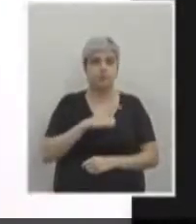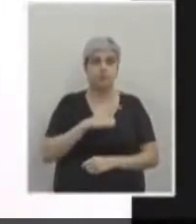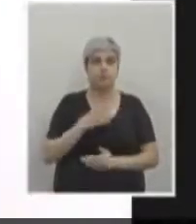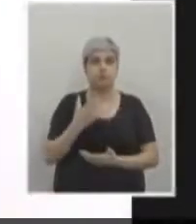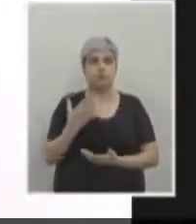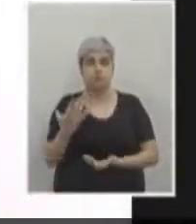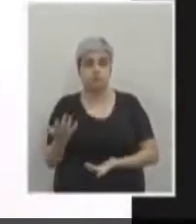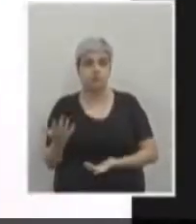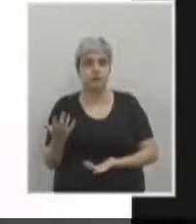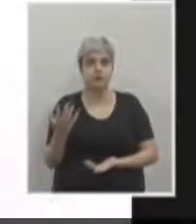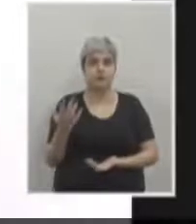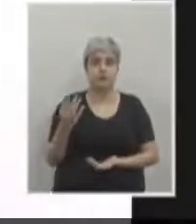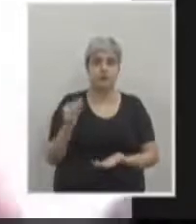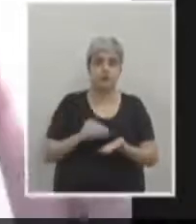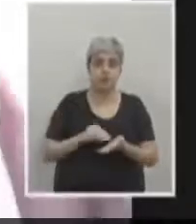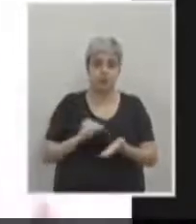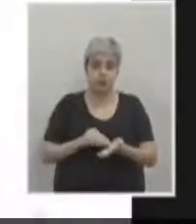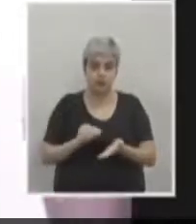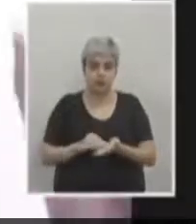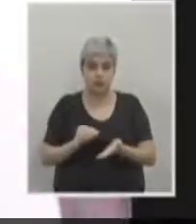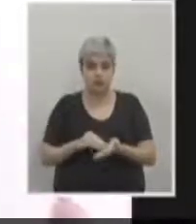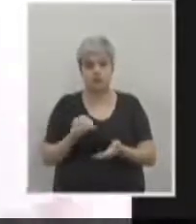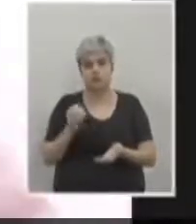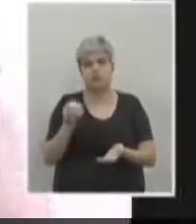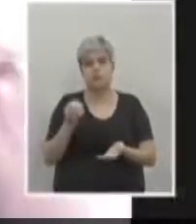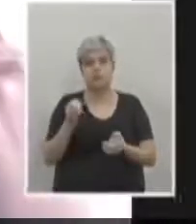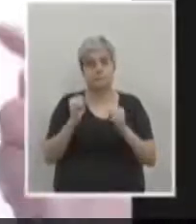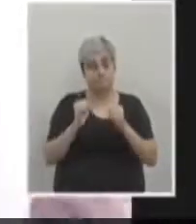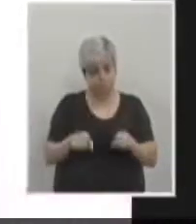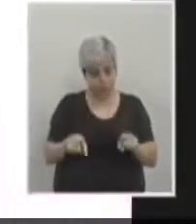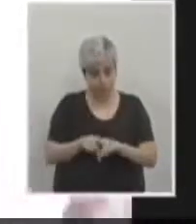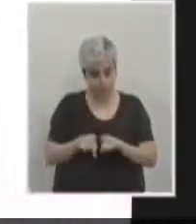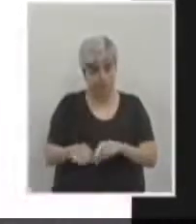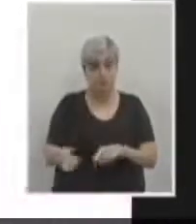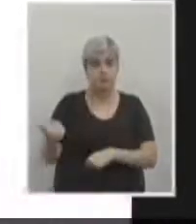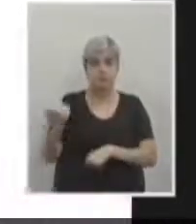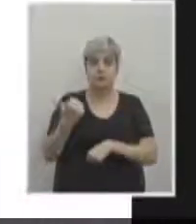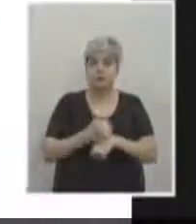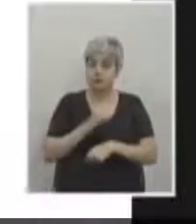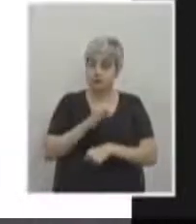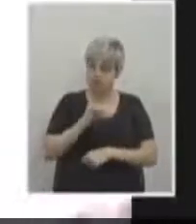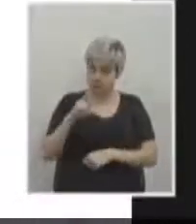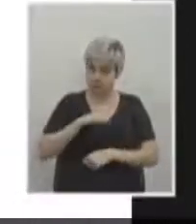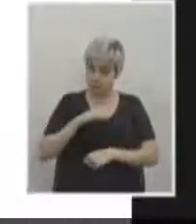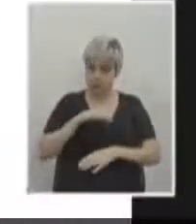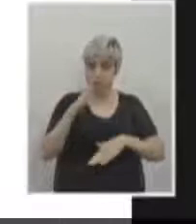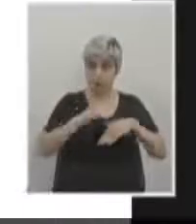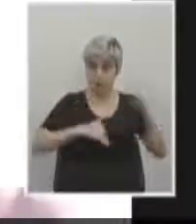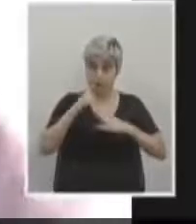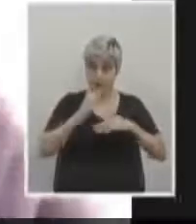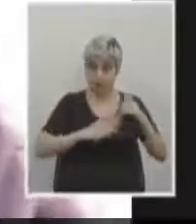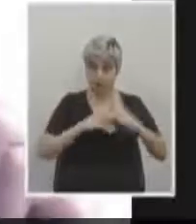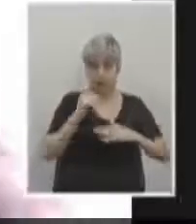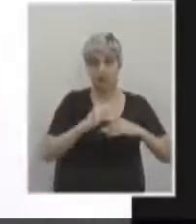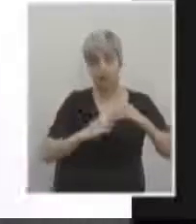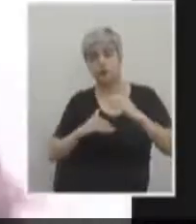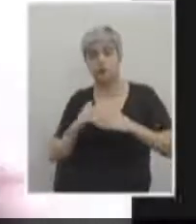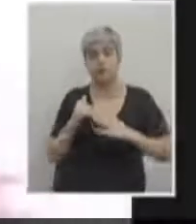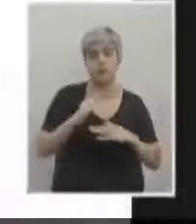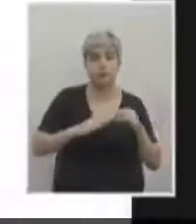excedente do cargo, ele também pode assumir, desde que tenha a especialização, e